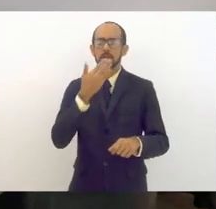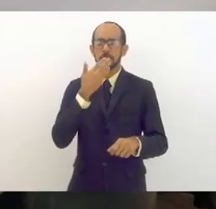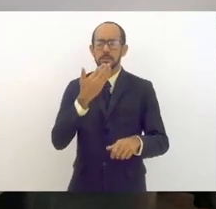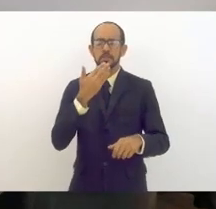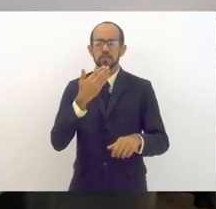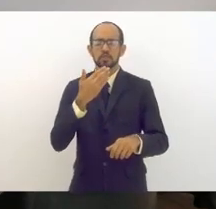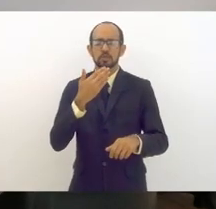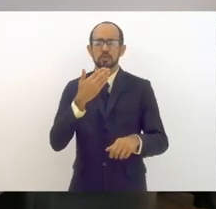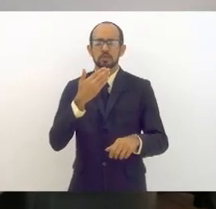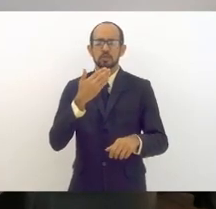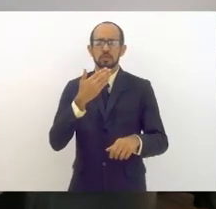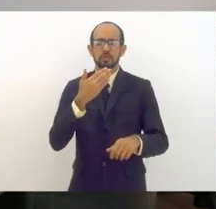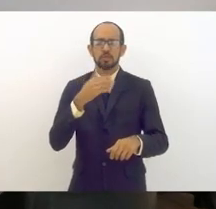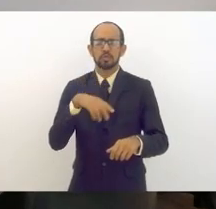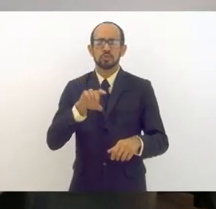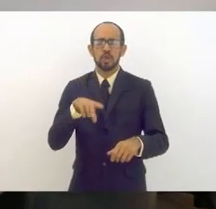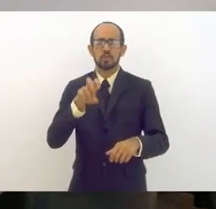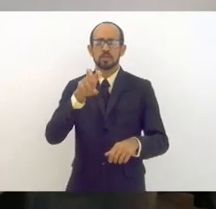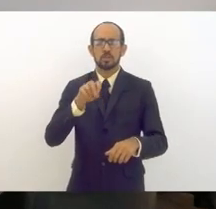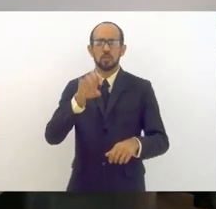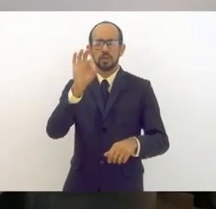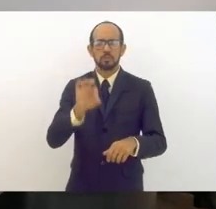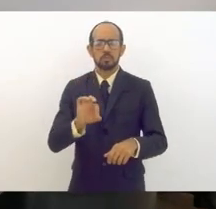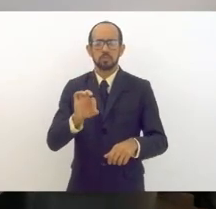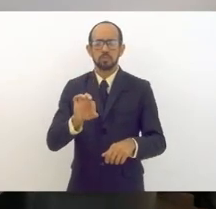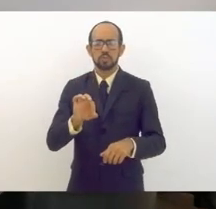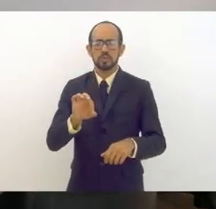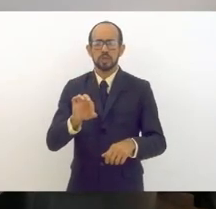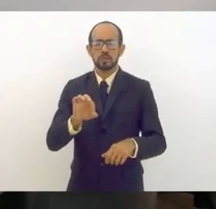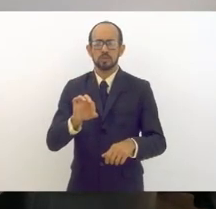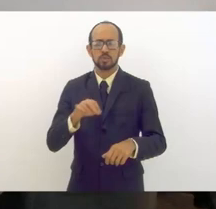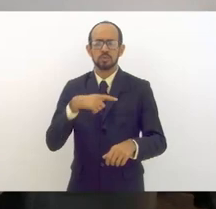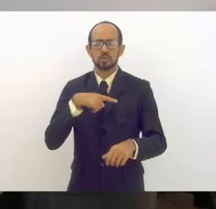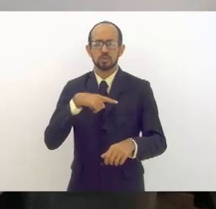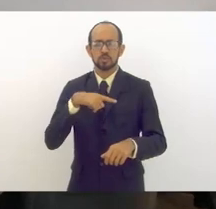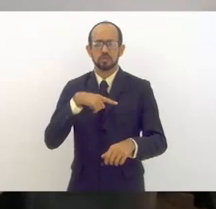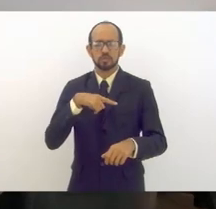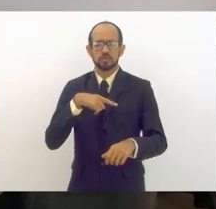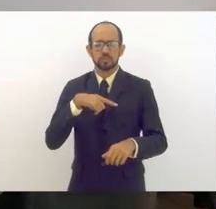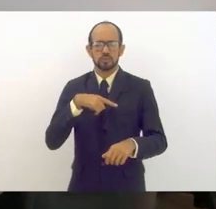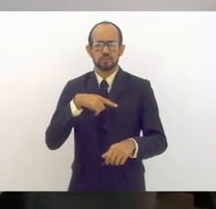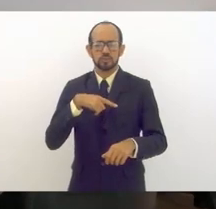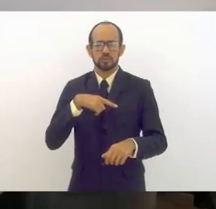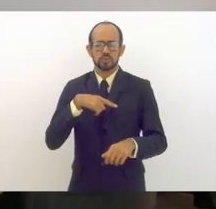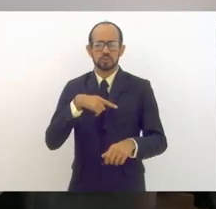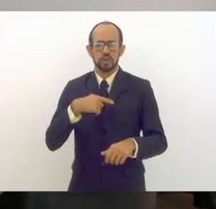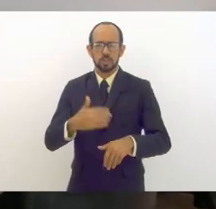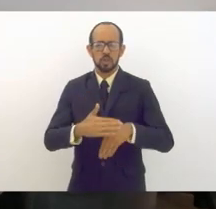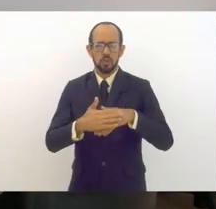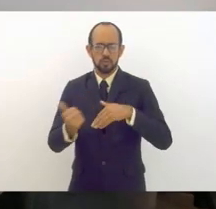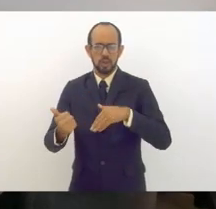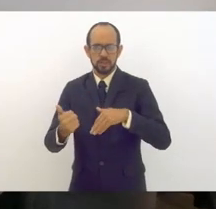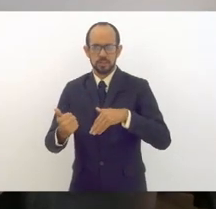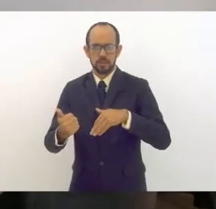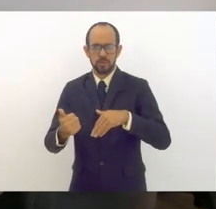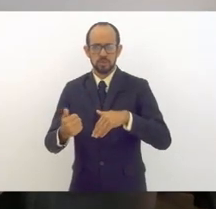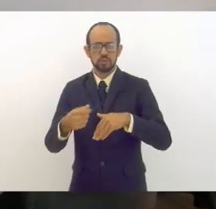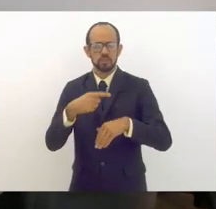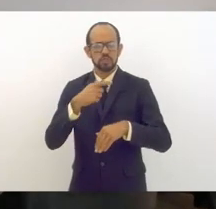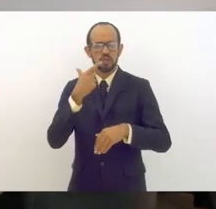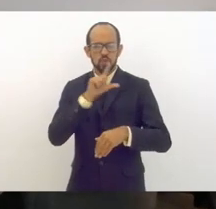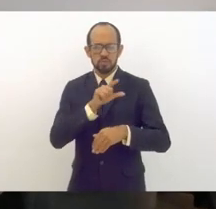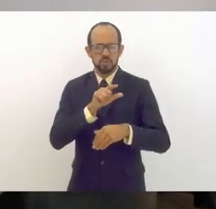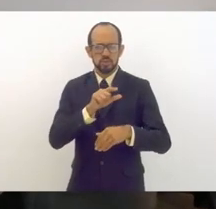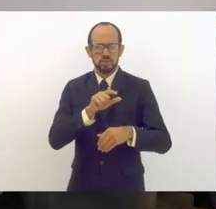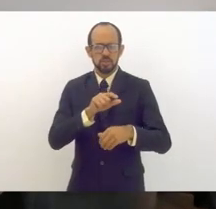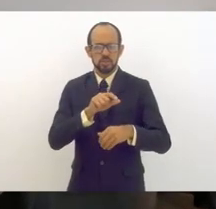inicialmente tinha conseguido só 50% do que tinha se proposto na convocação de 600, né, não se tinha conseguido nomeação de 300, o